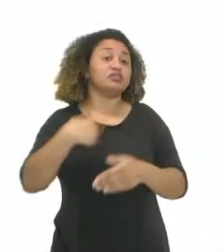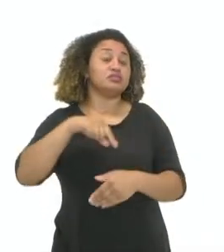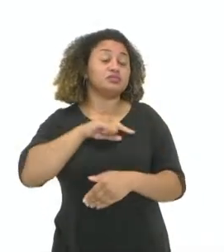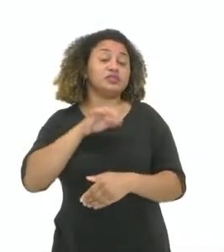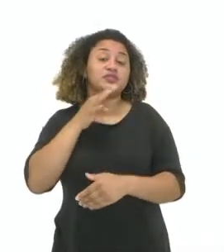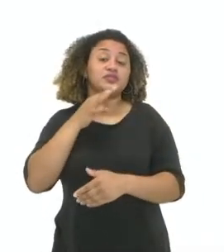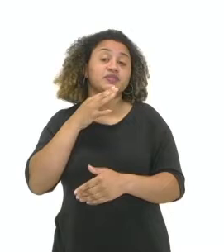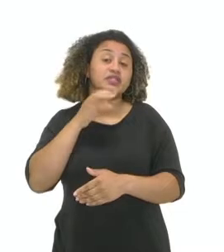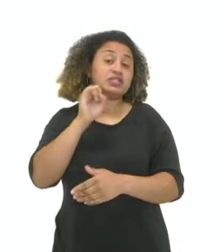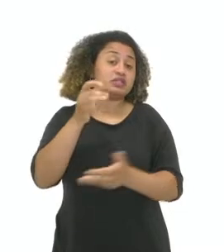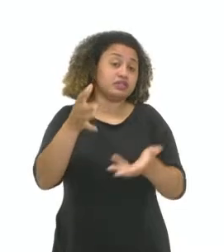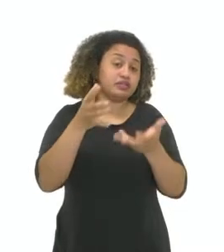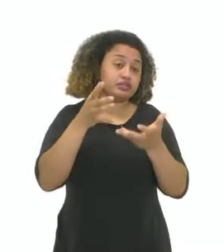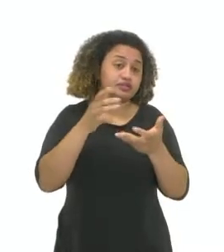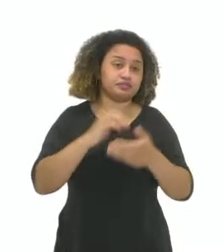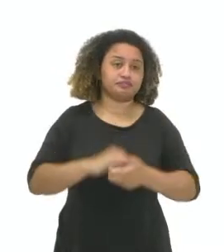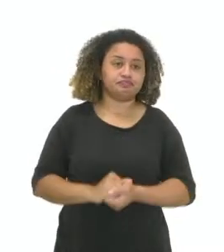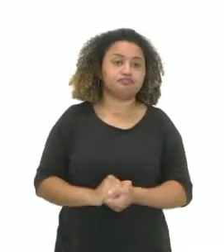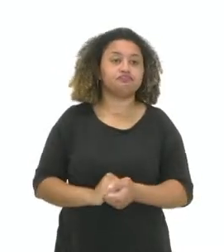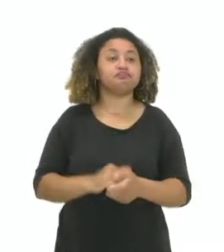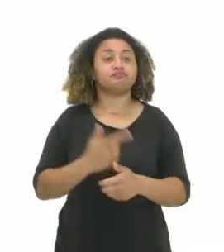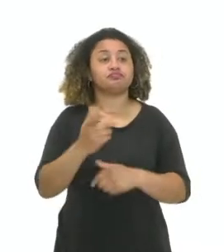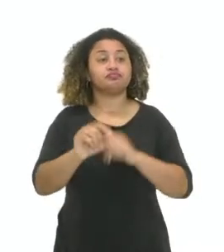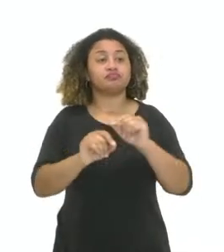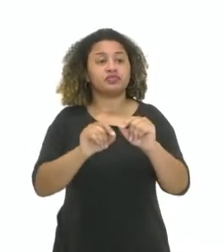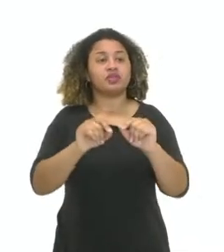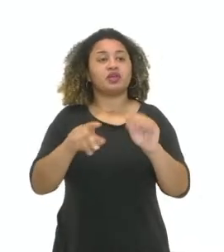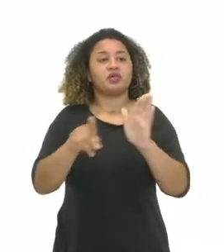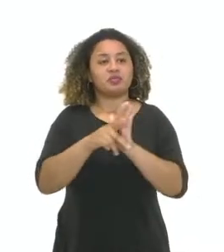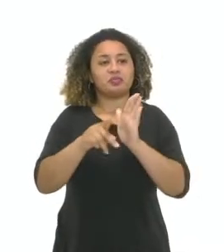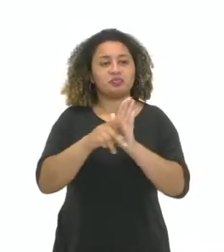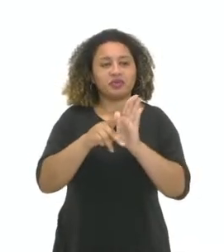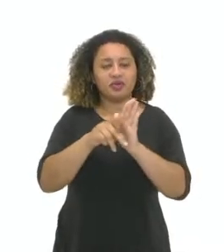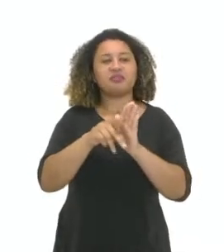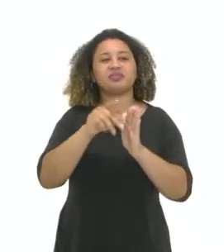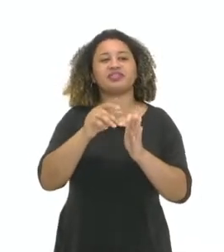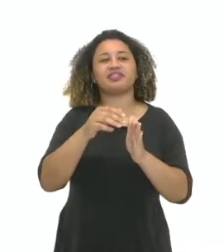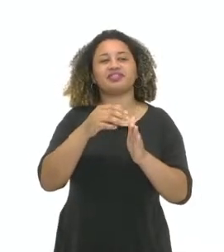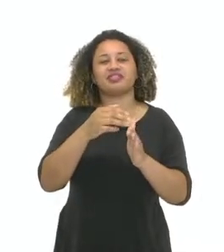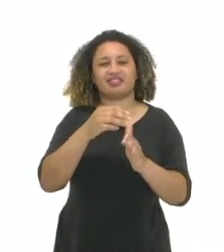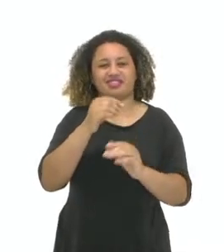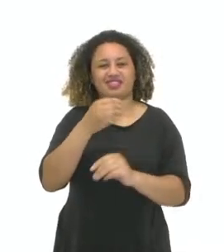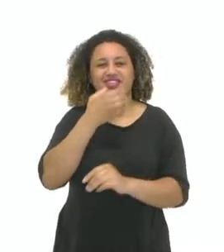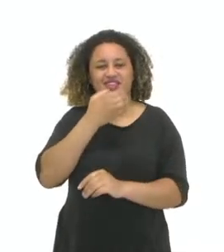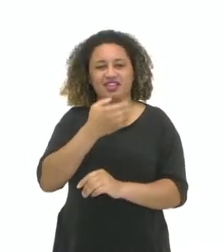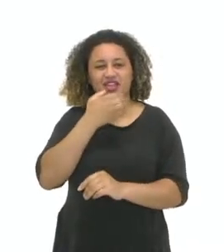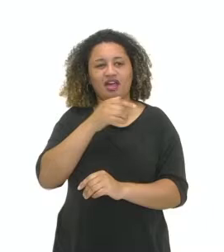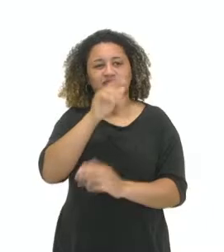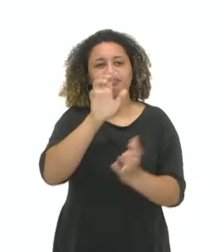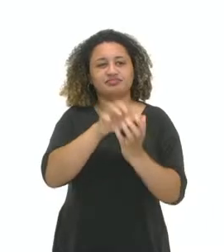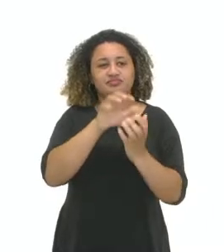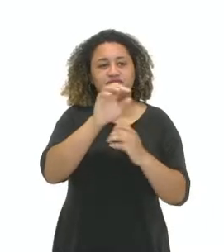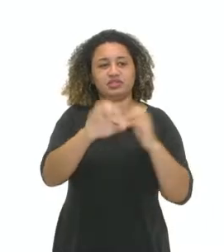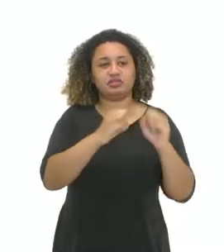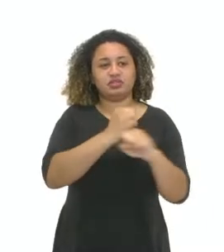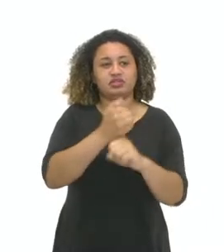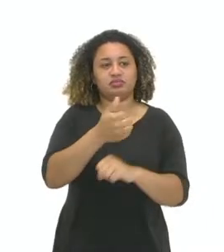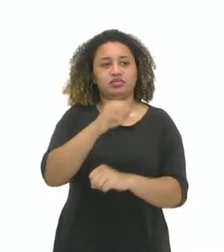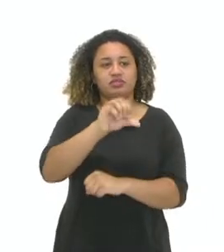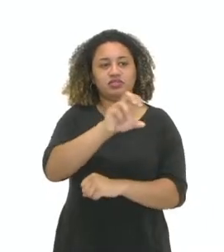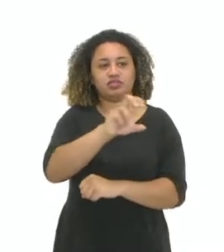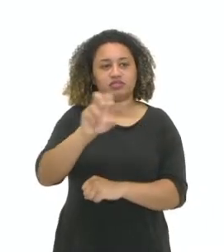se a gente tiver afim. Então, o Auto de Natal Pernambucano, de 1955, Morte e Vida